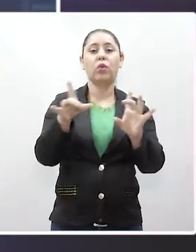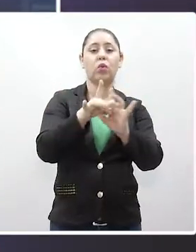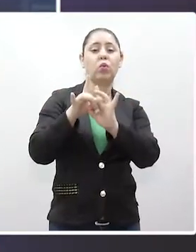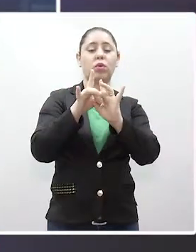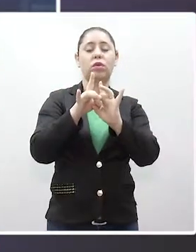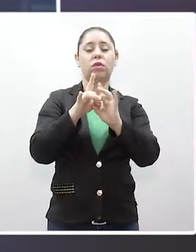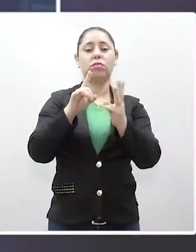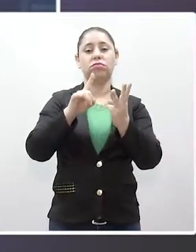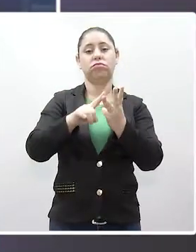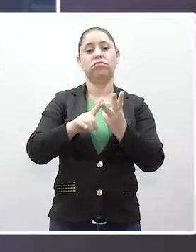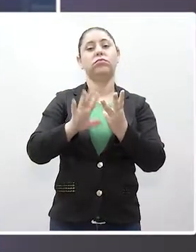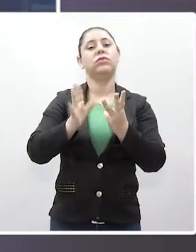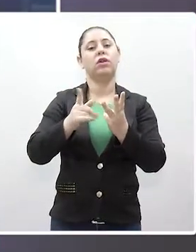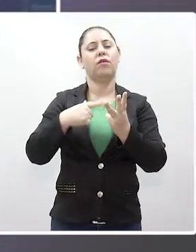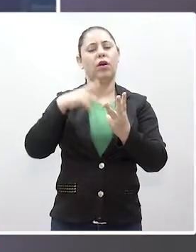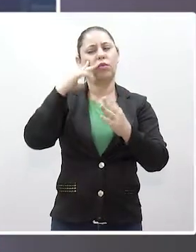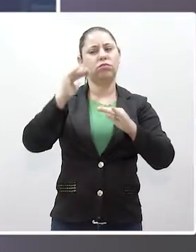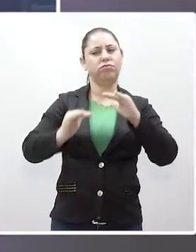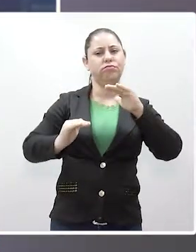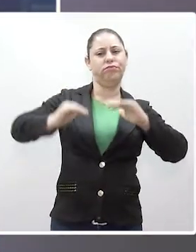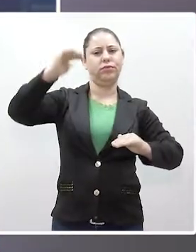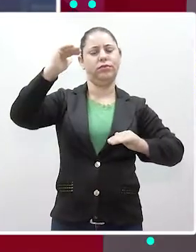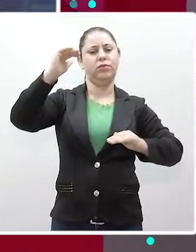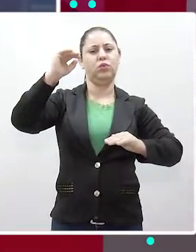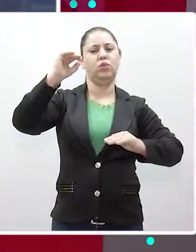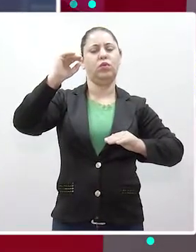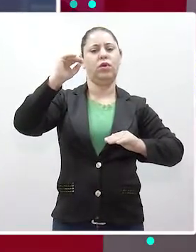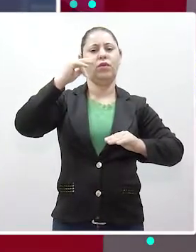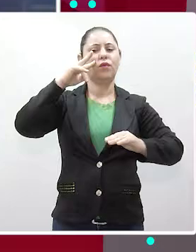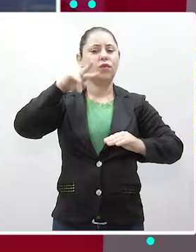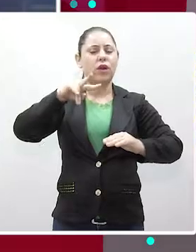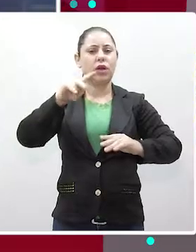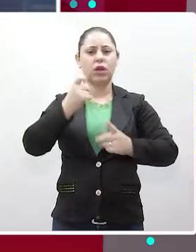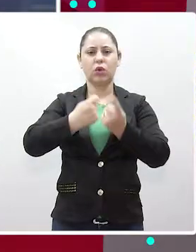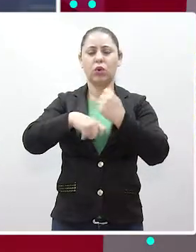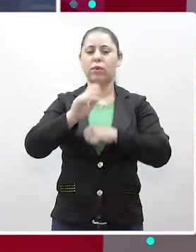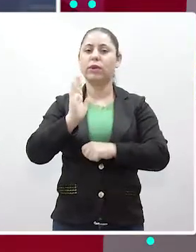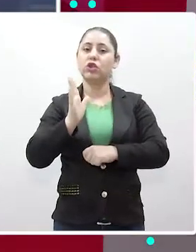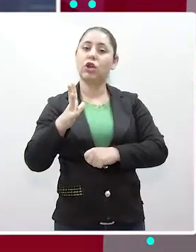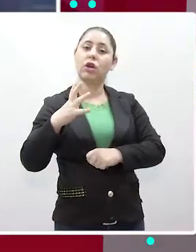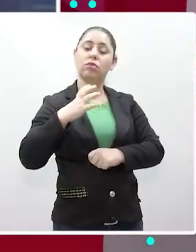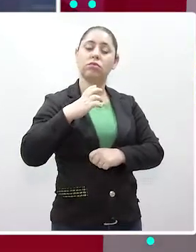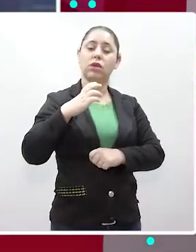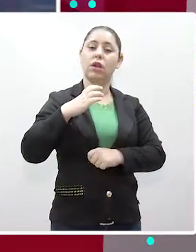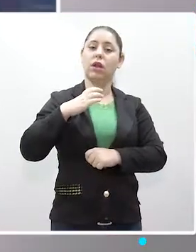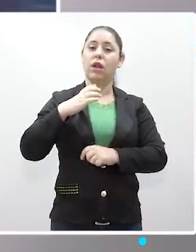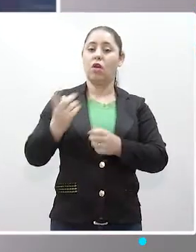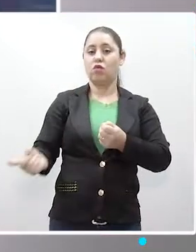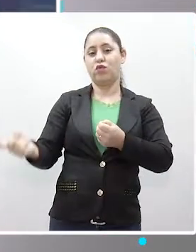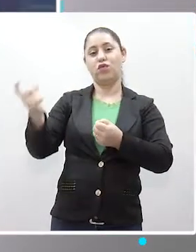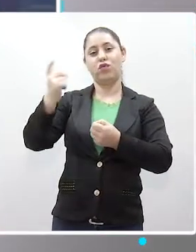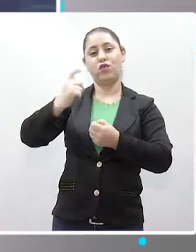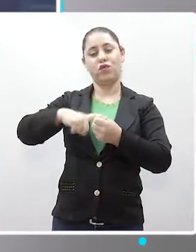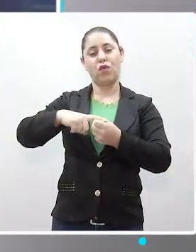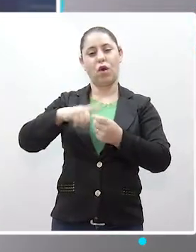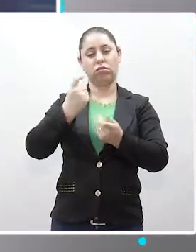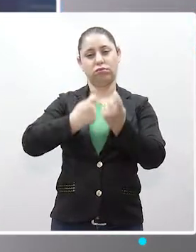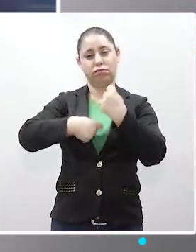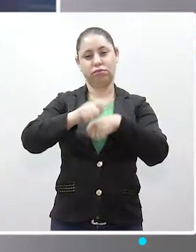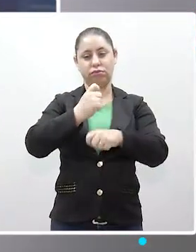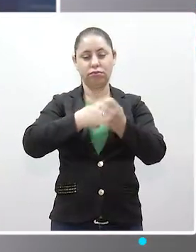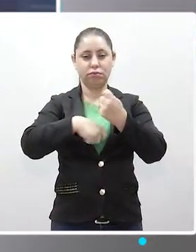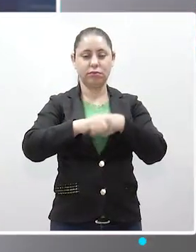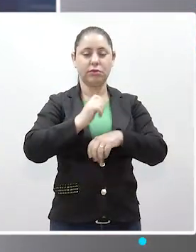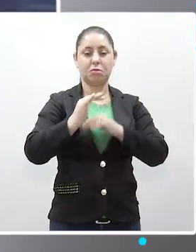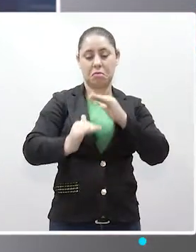aí a gente vai ver uma questão de desigualdade, né, Tiago? Então, a gente vê economias que já eram ricas, podendo retomar, fazer sua retomada